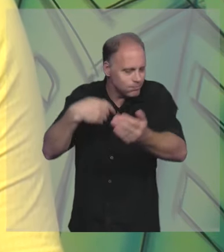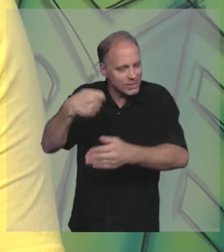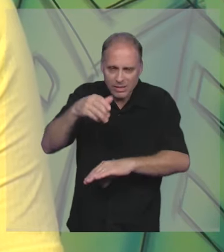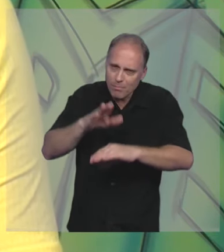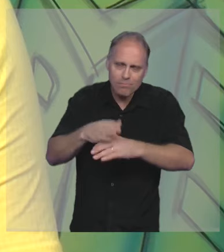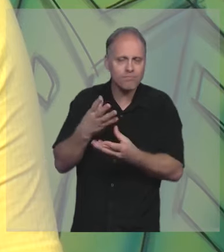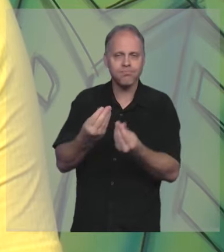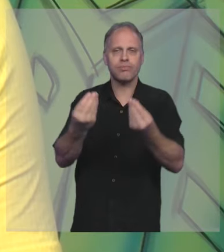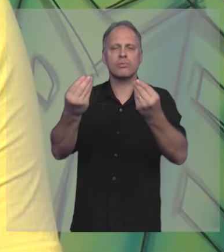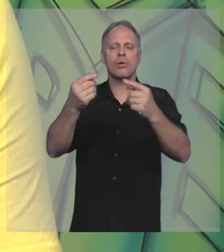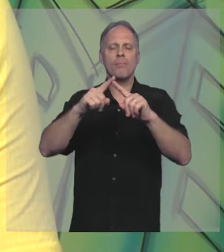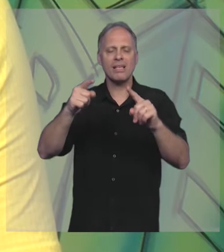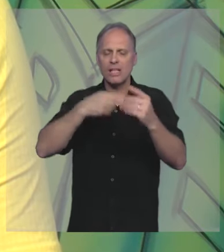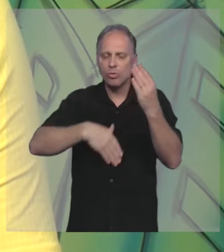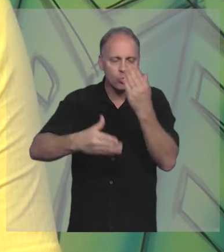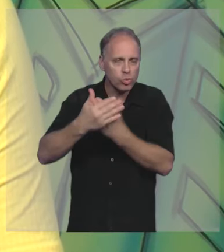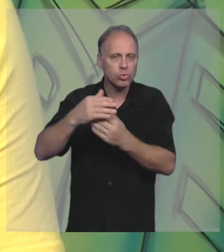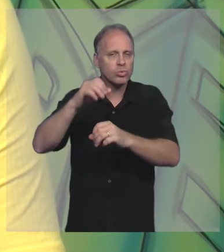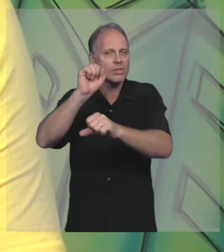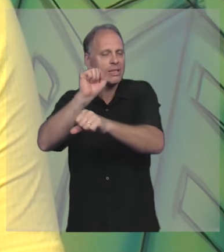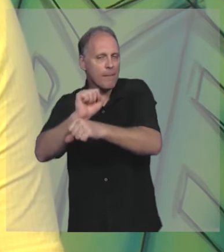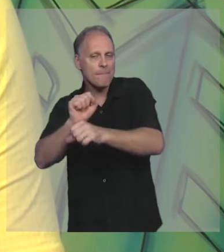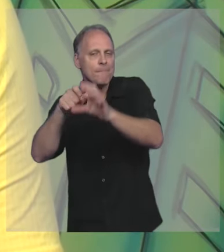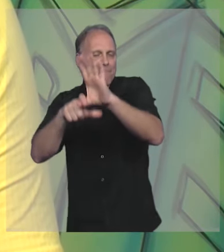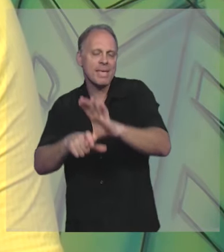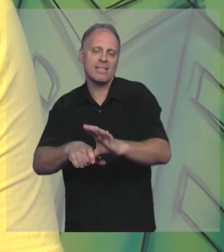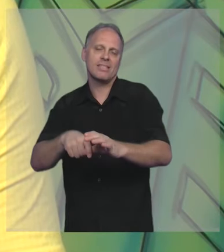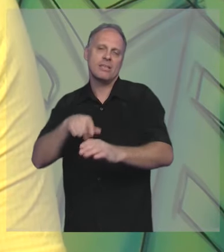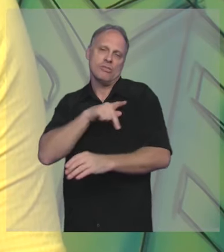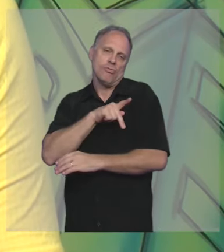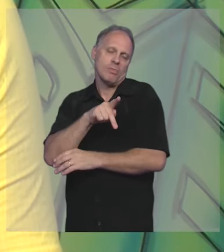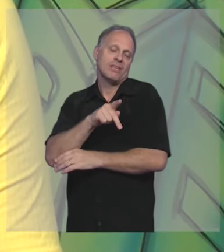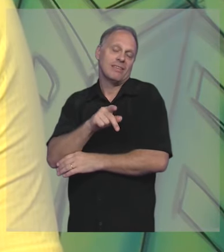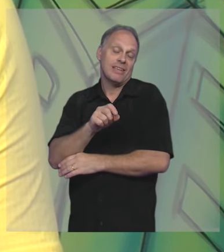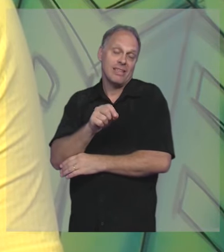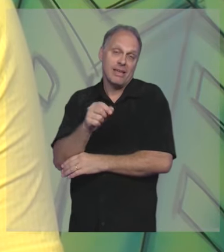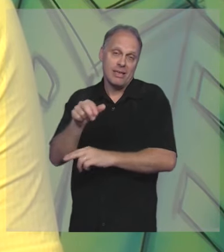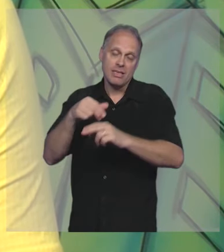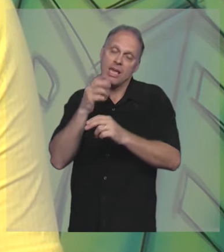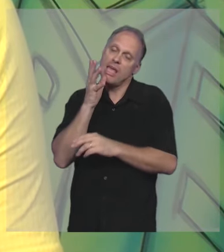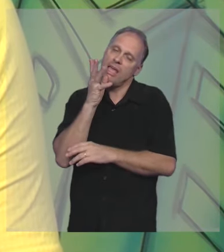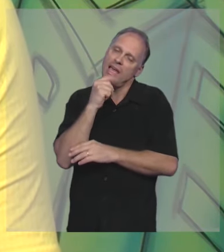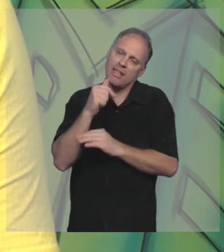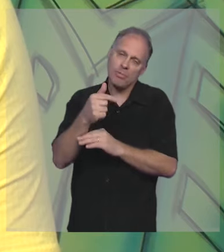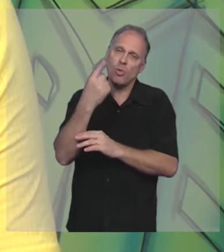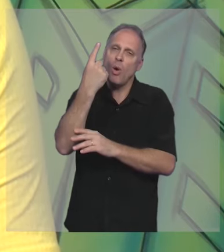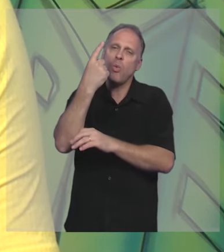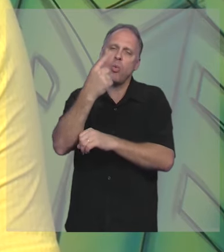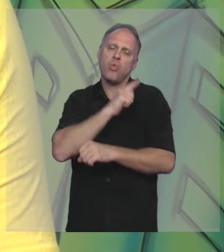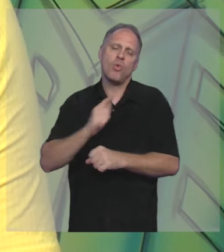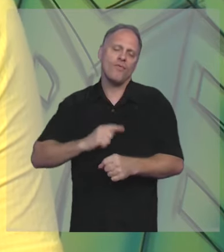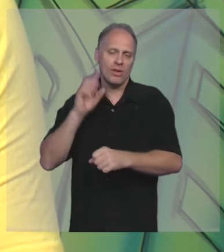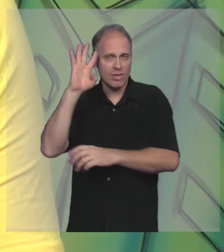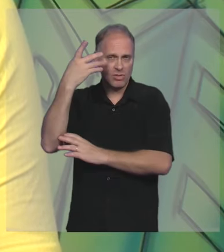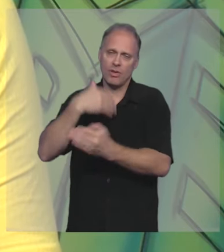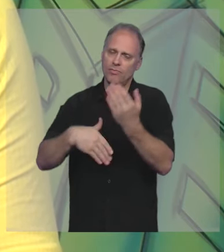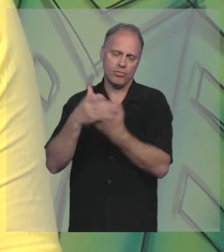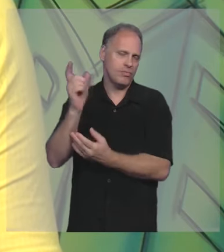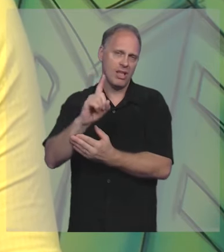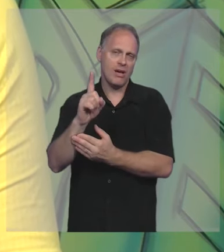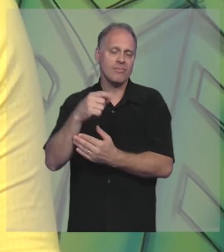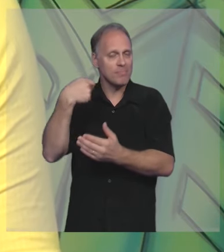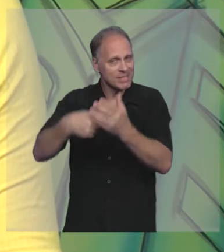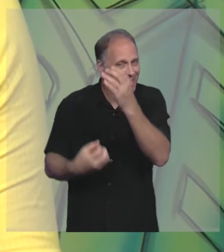desenvolvimento e isso tudo é uma medida de longo prazo. Então, óbvio que não vai ser um governo que vai resolver. Então, tu